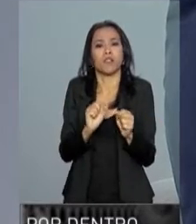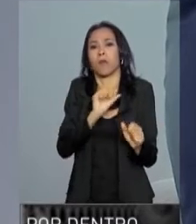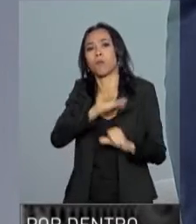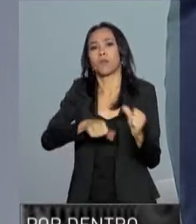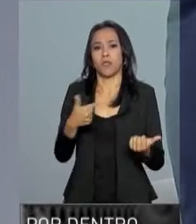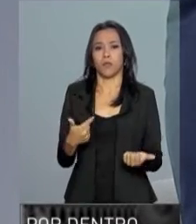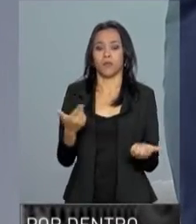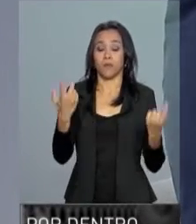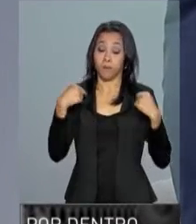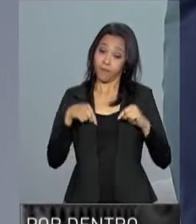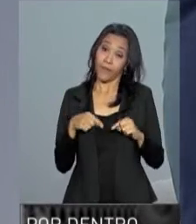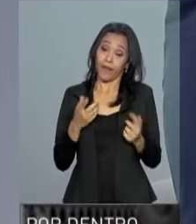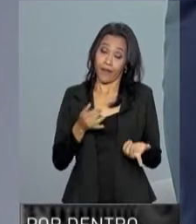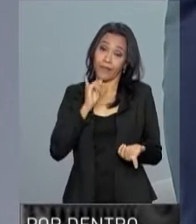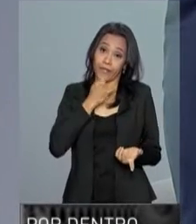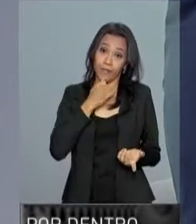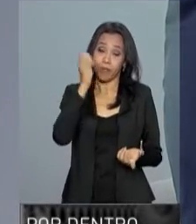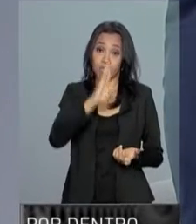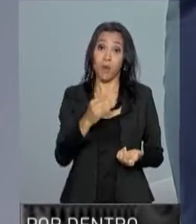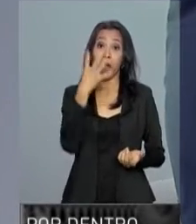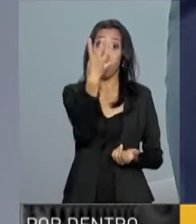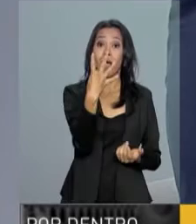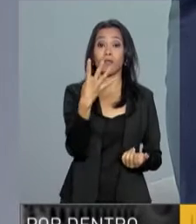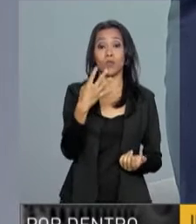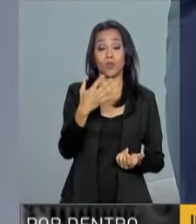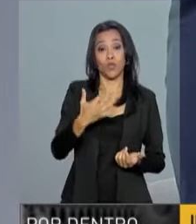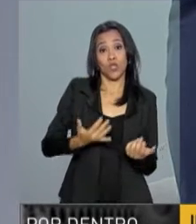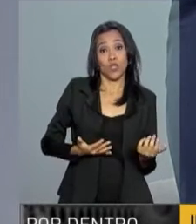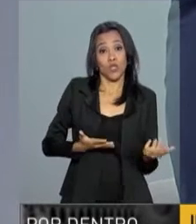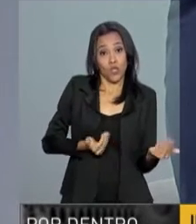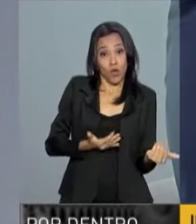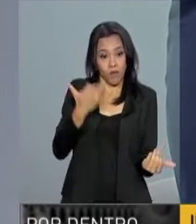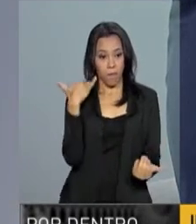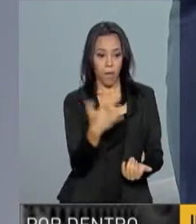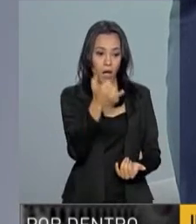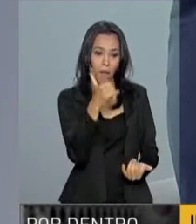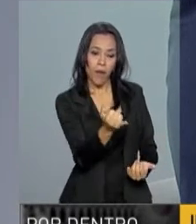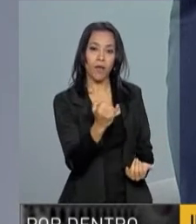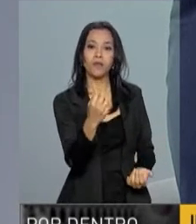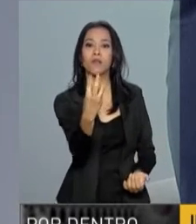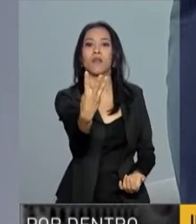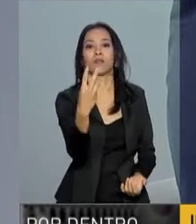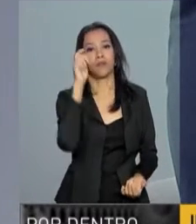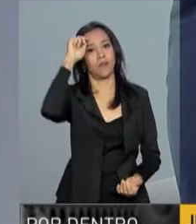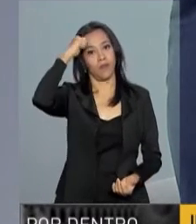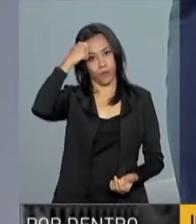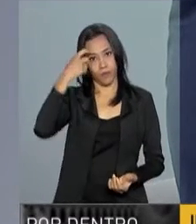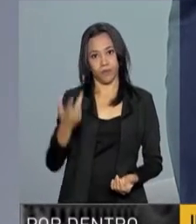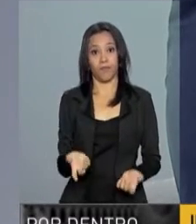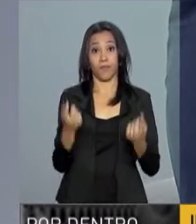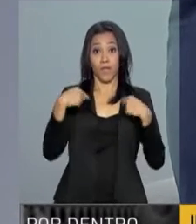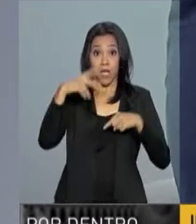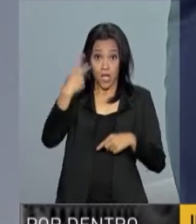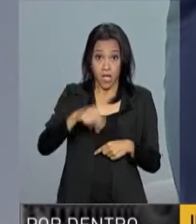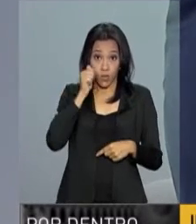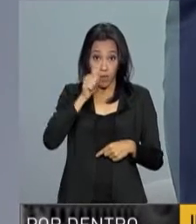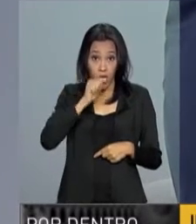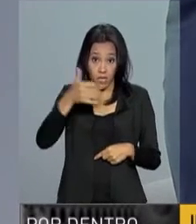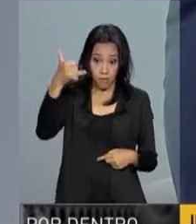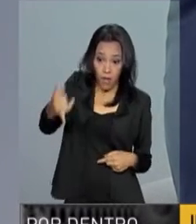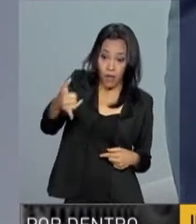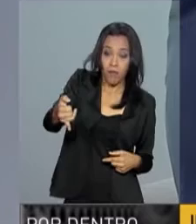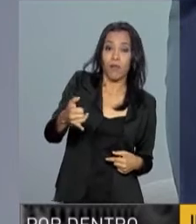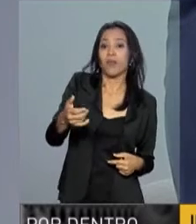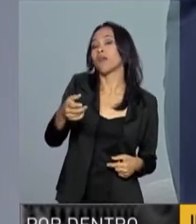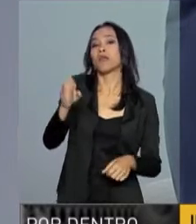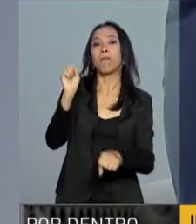infelizmente no Brasil a cada quatro jovens nessa se dados três são negros né o feminicídio com a sociedade de mulheres no Brasil setenta por cento